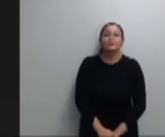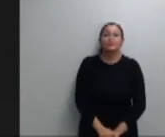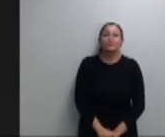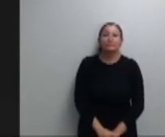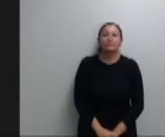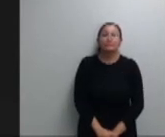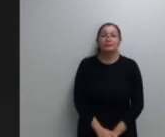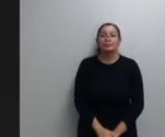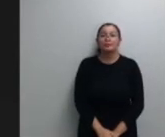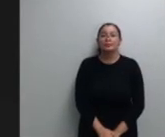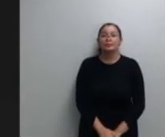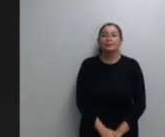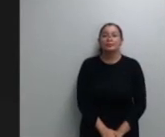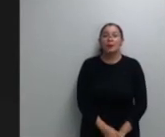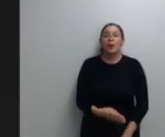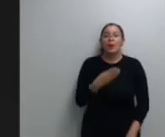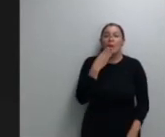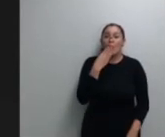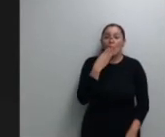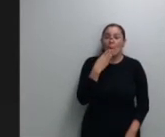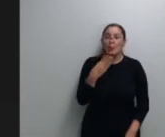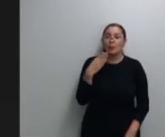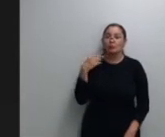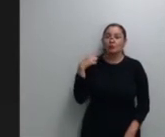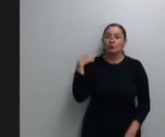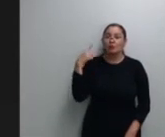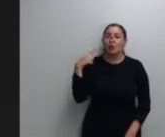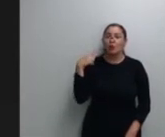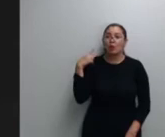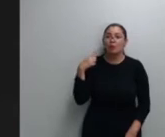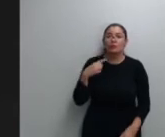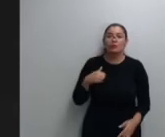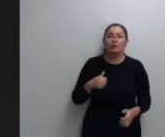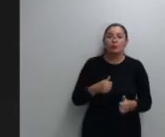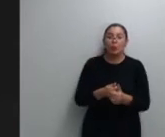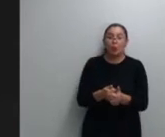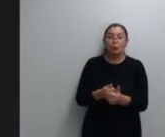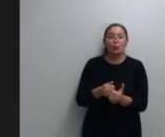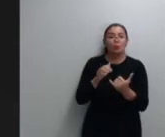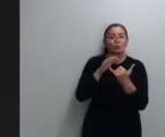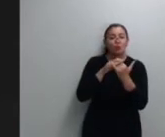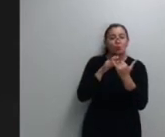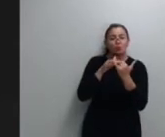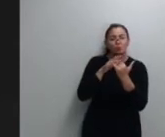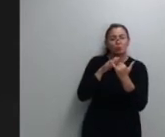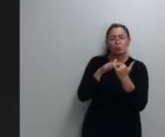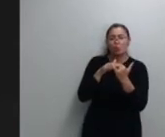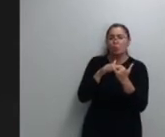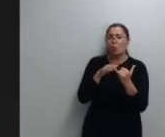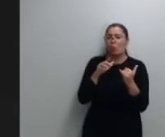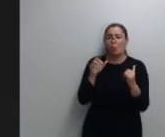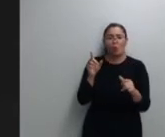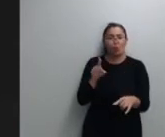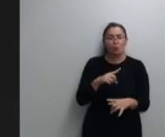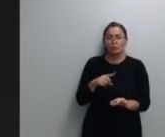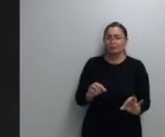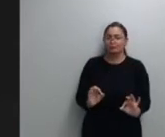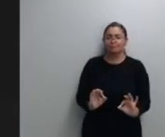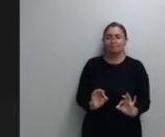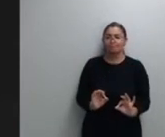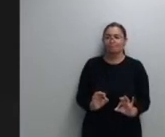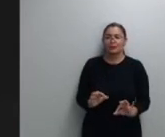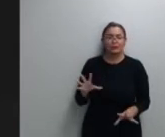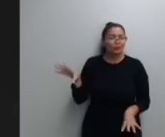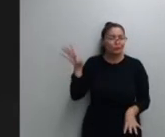Eu peço aos ilustres advogados, se alguém tiver acompanhado também pelo YouTube para já de ligar, porque fica dando um delay e a gente fica ouvindo.